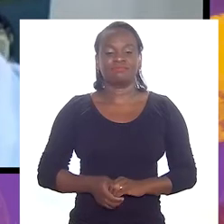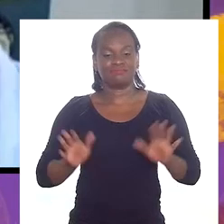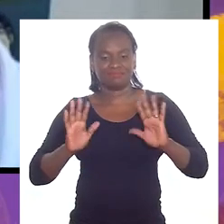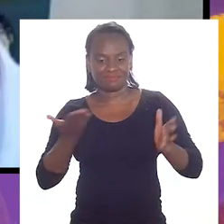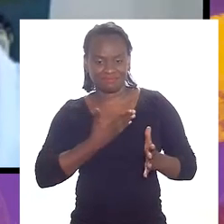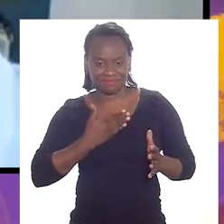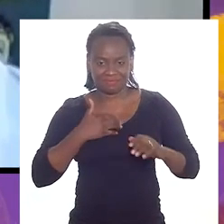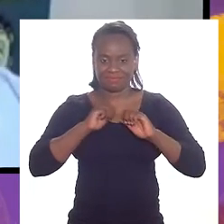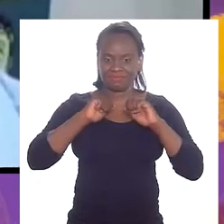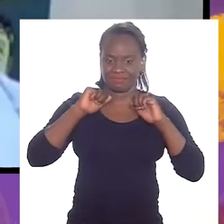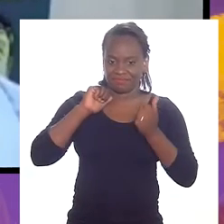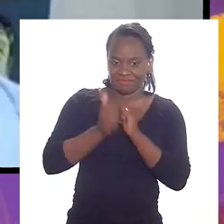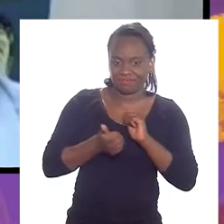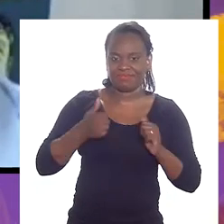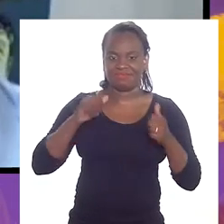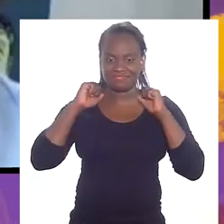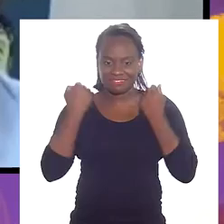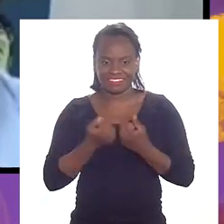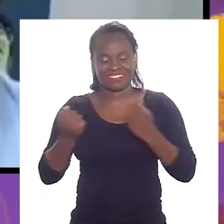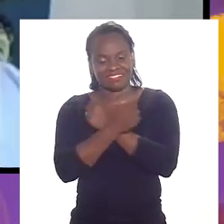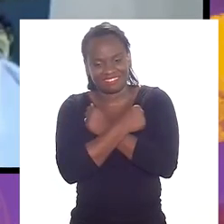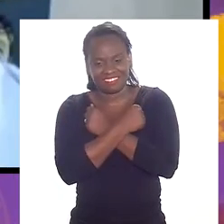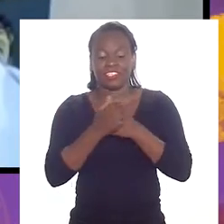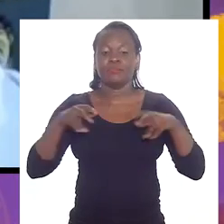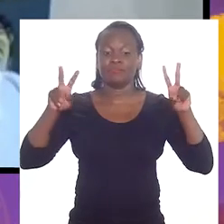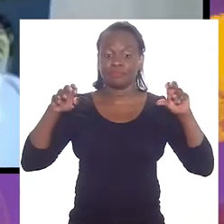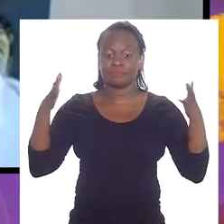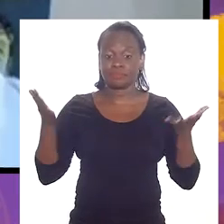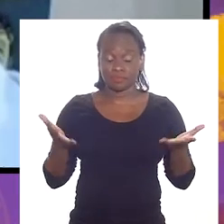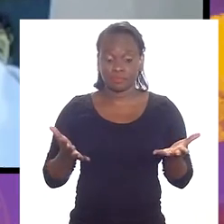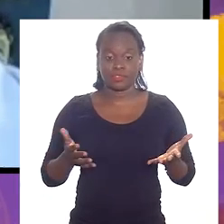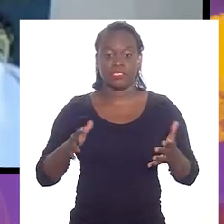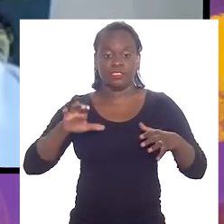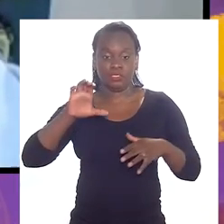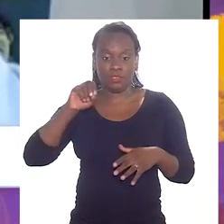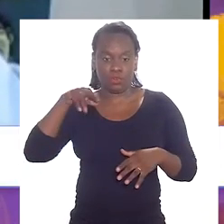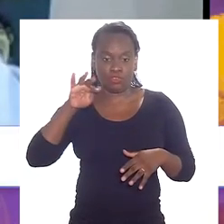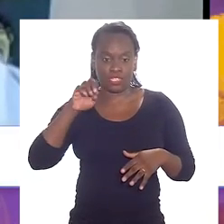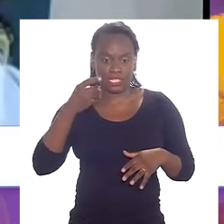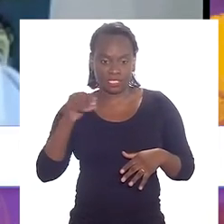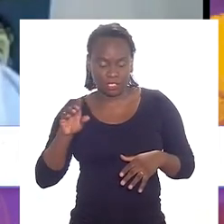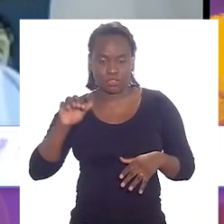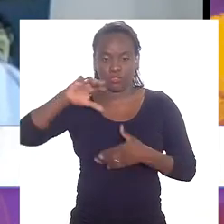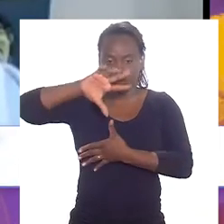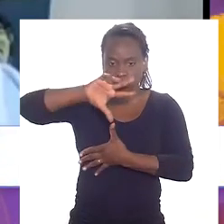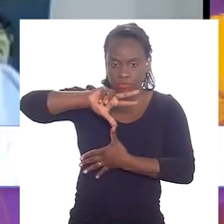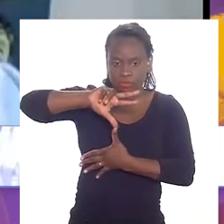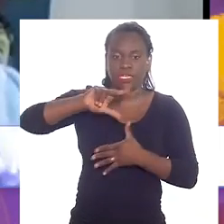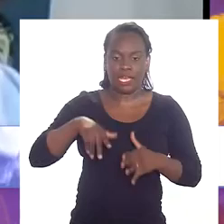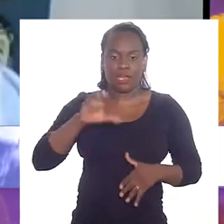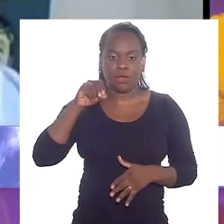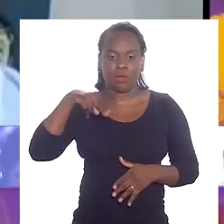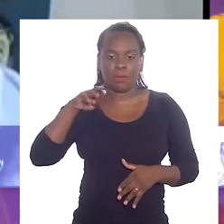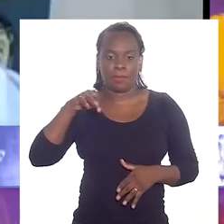oh alô amigos do Arena esportiva Aquele Abraço o tema do programa a Confederação sul-americana de futebol